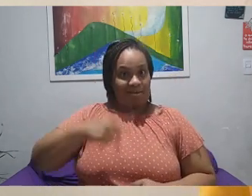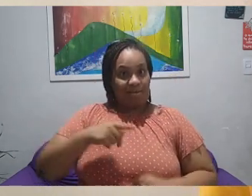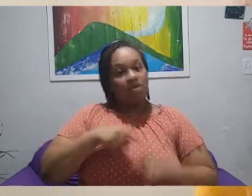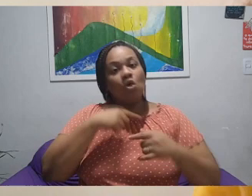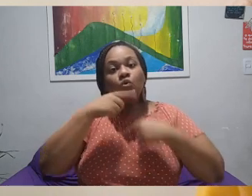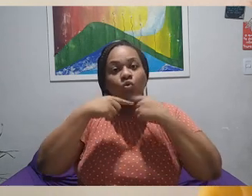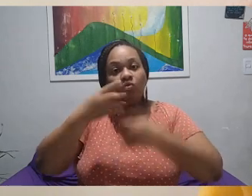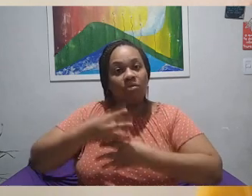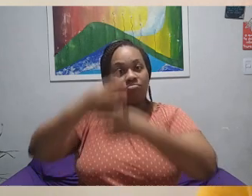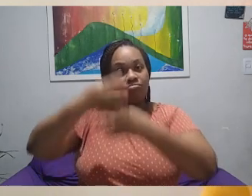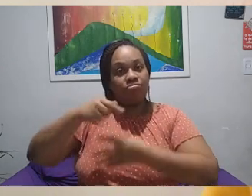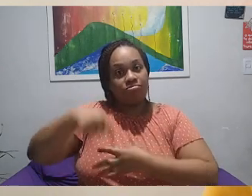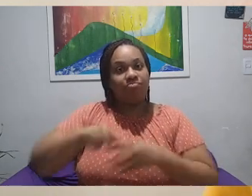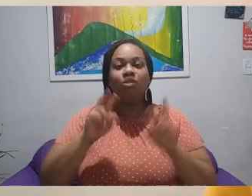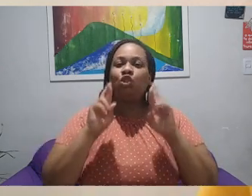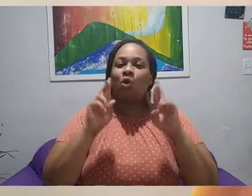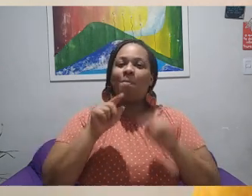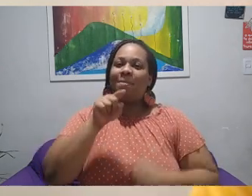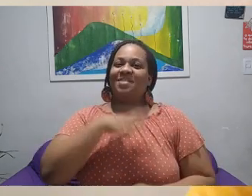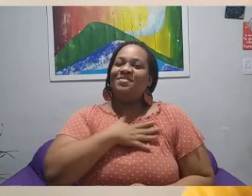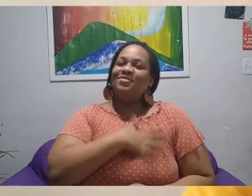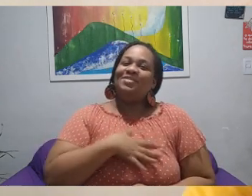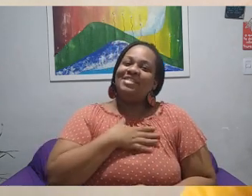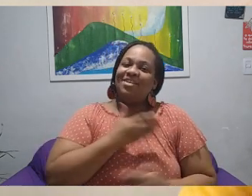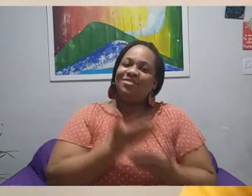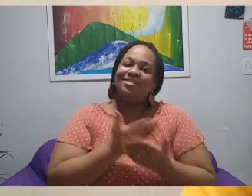e também deixando as dúvidas aqui nos comentários. Eu espero